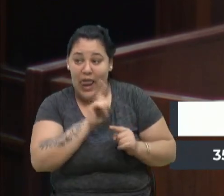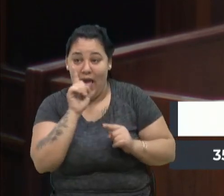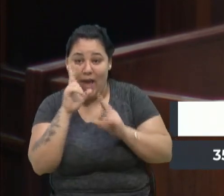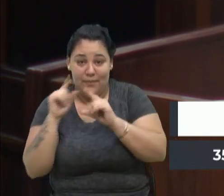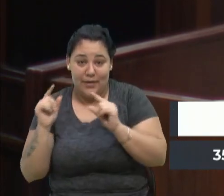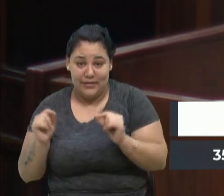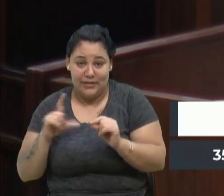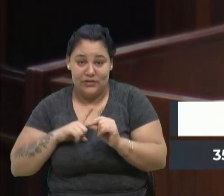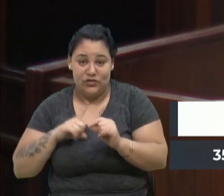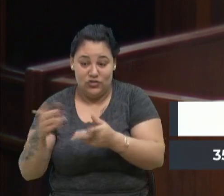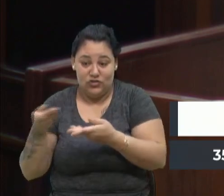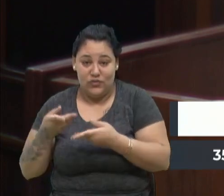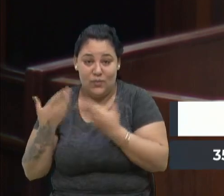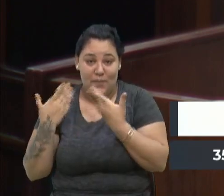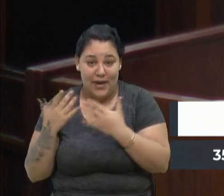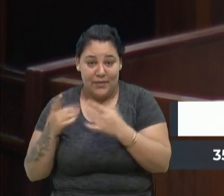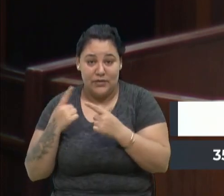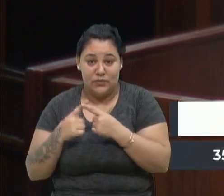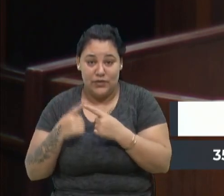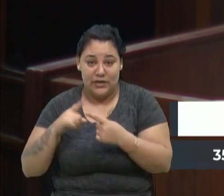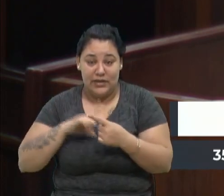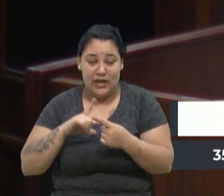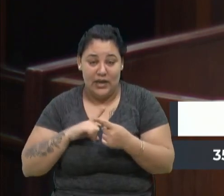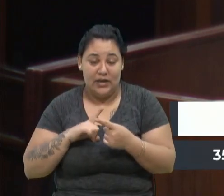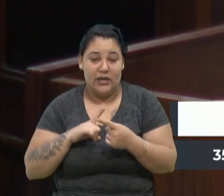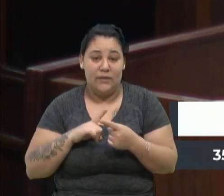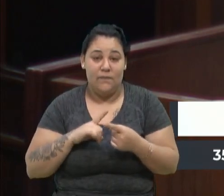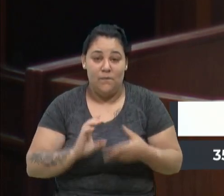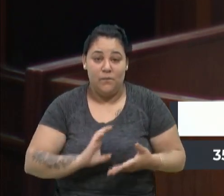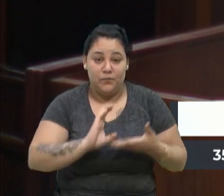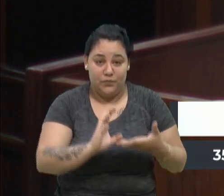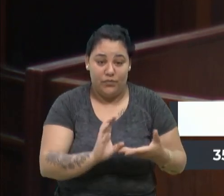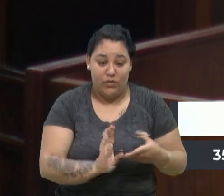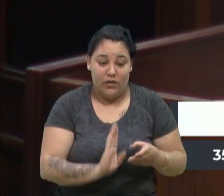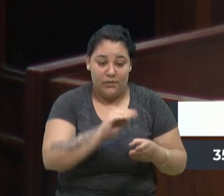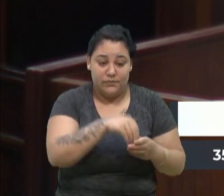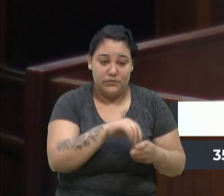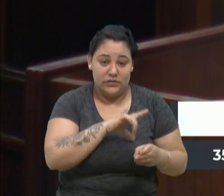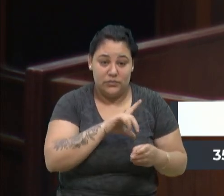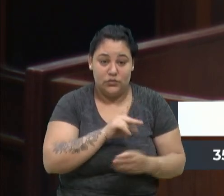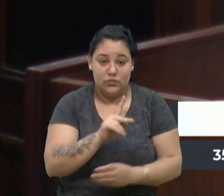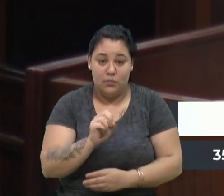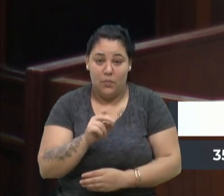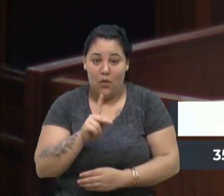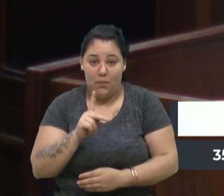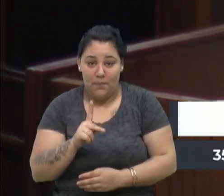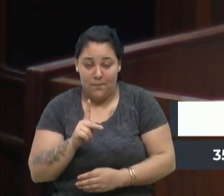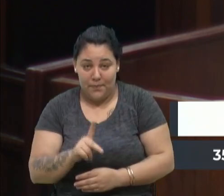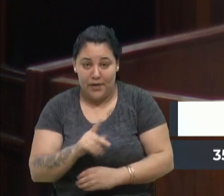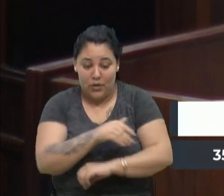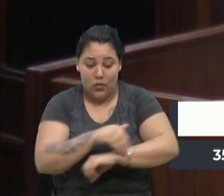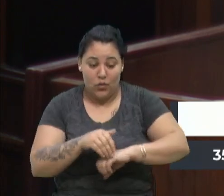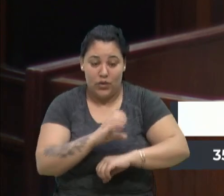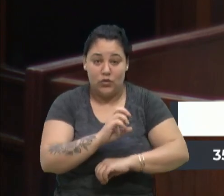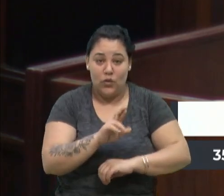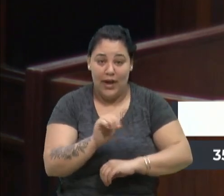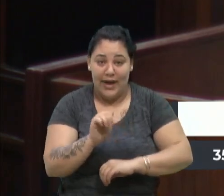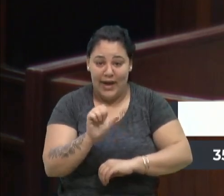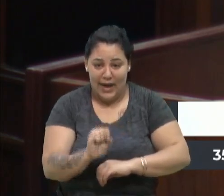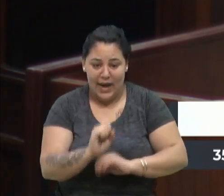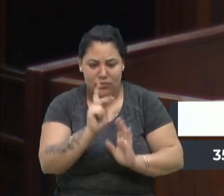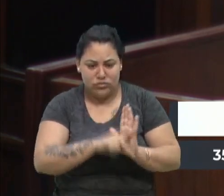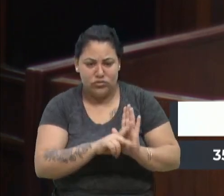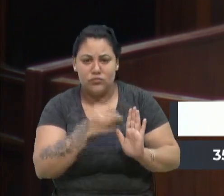do Sul tem o Conselho Intersetorial, nós temos a questão do Pop Rua, dos CRAS muito bem elaborado, que nem as